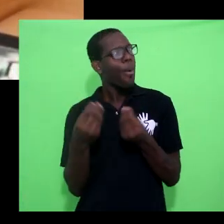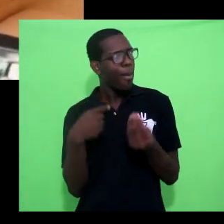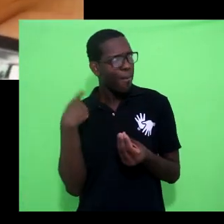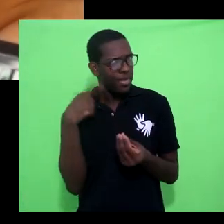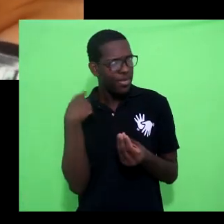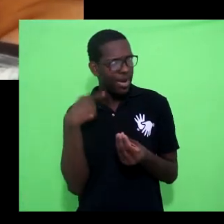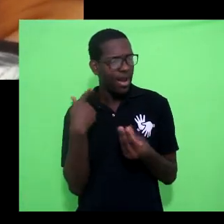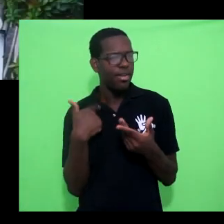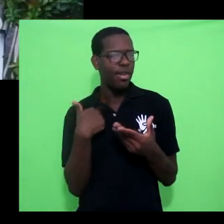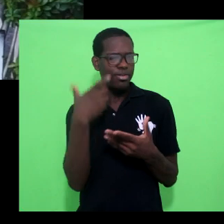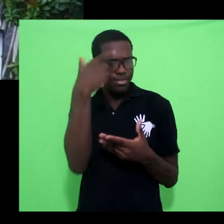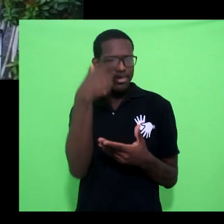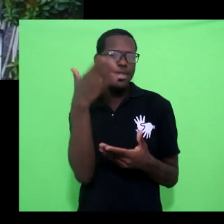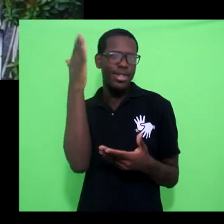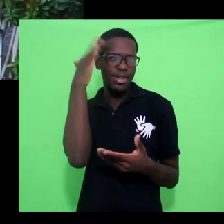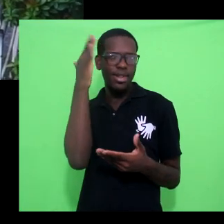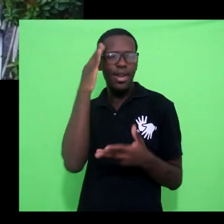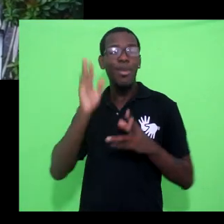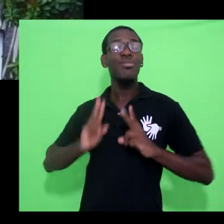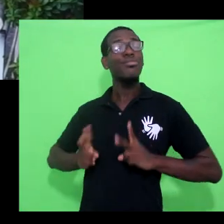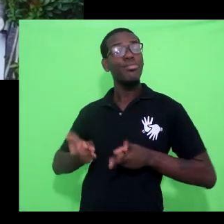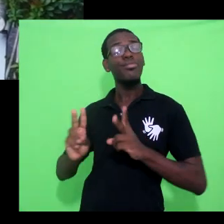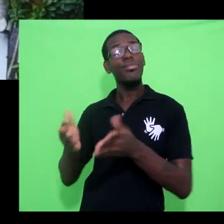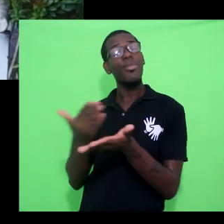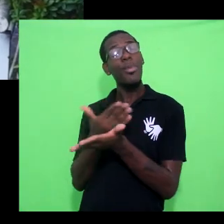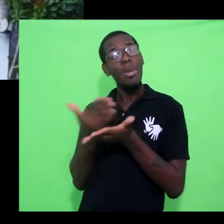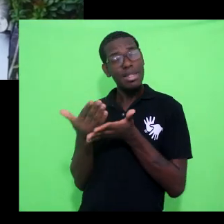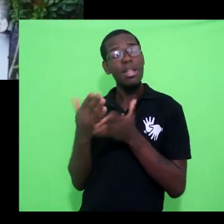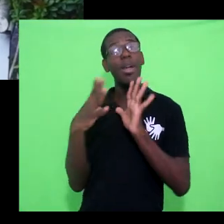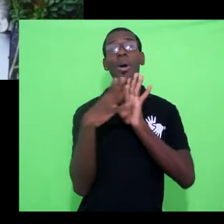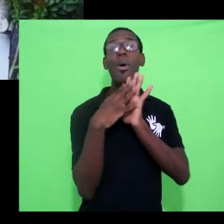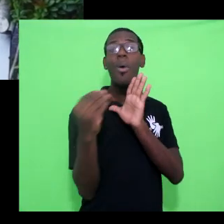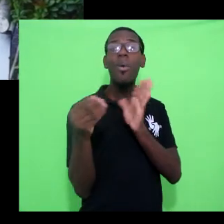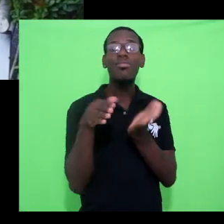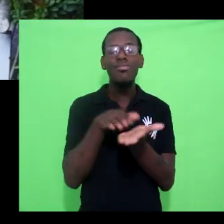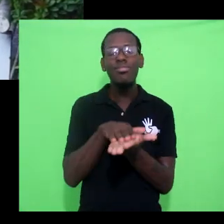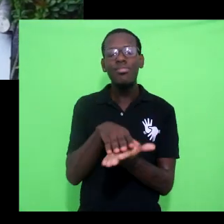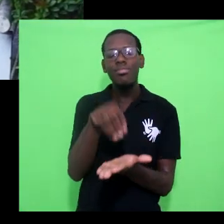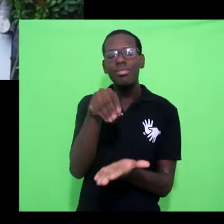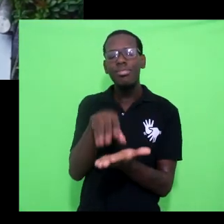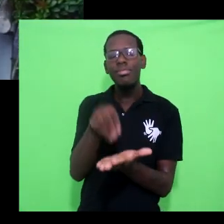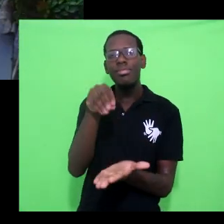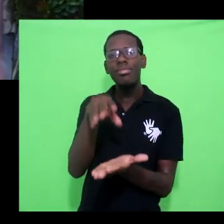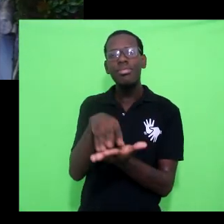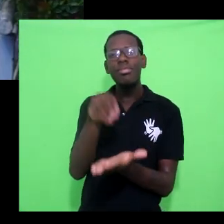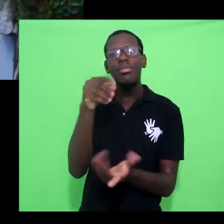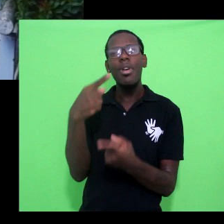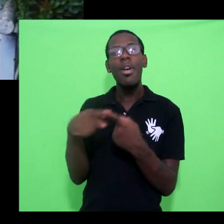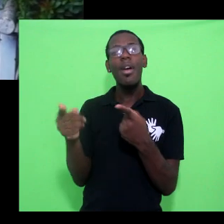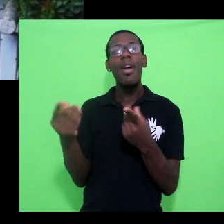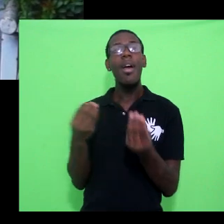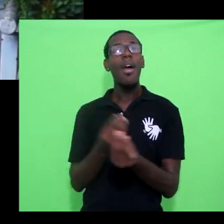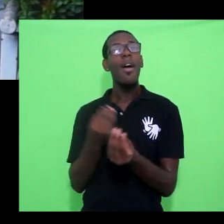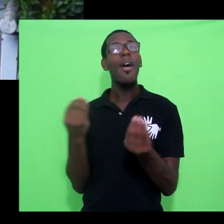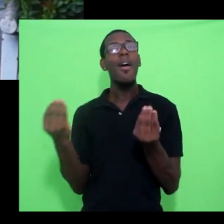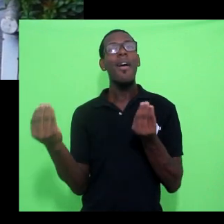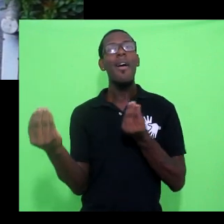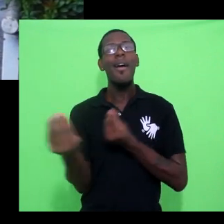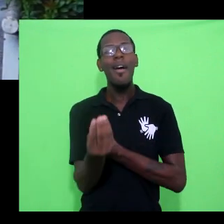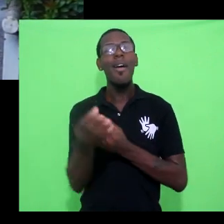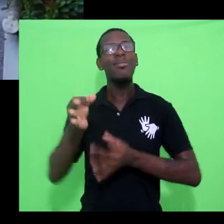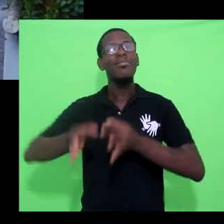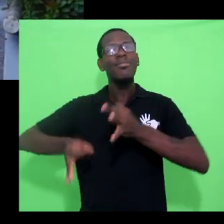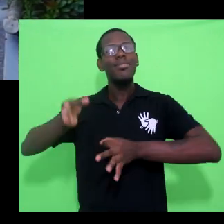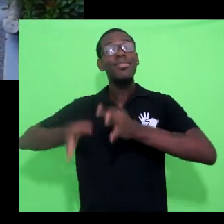sei como proceder, então eu comecei a tirar cópia daquilo que interessava e na medida do possível, fui devolvendo os processos ao